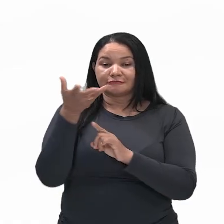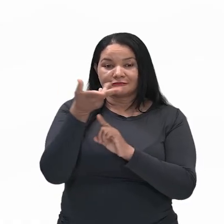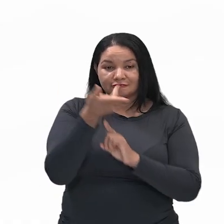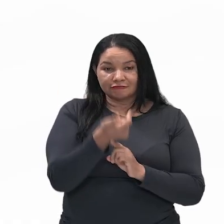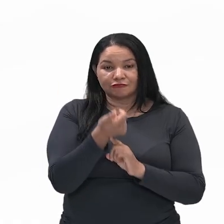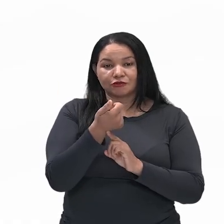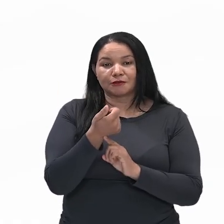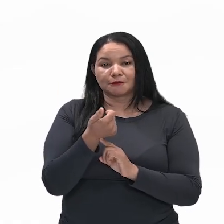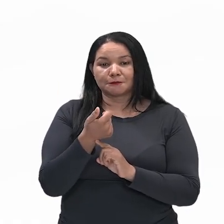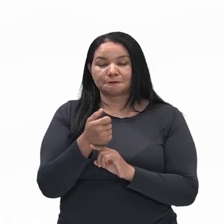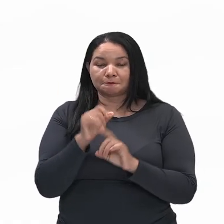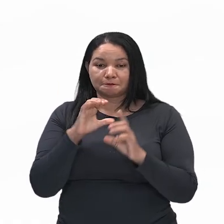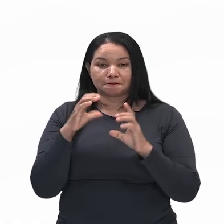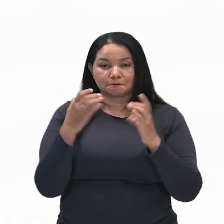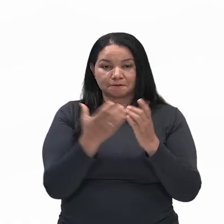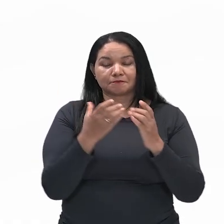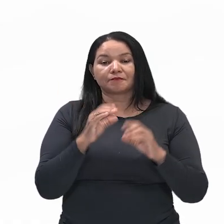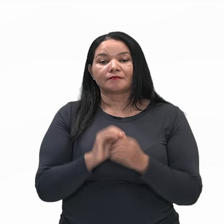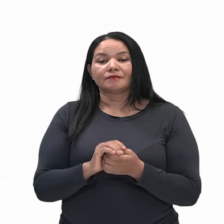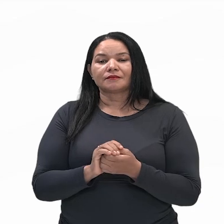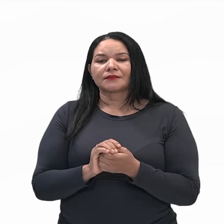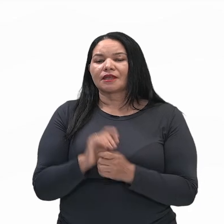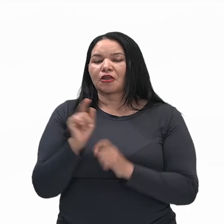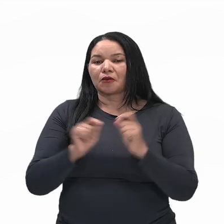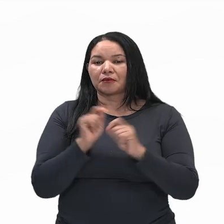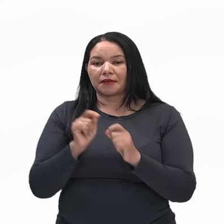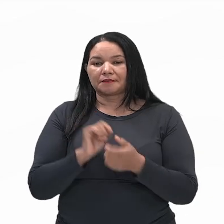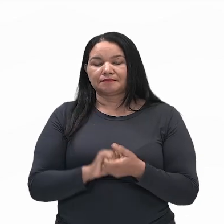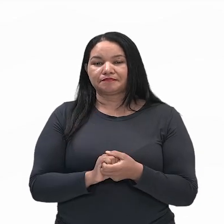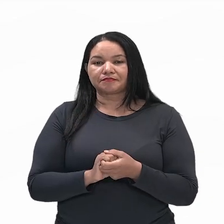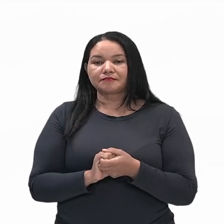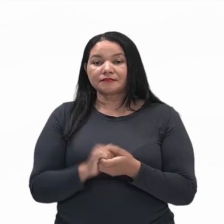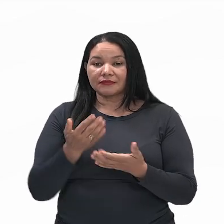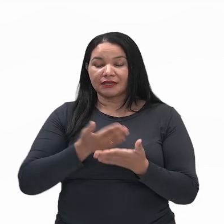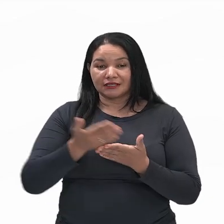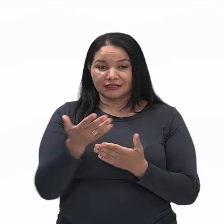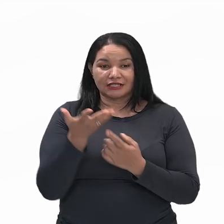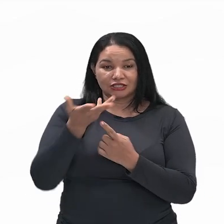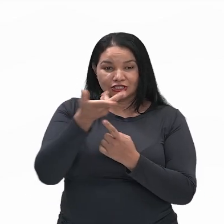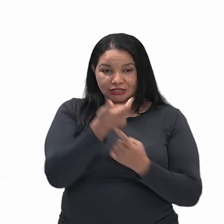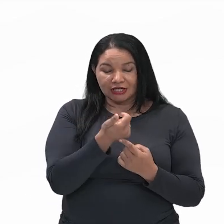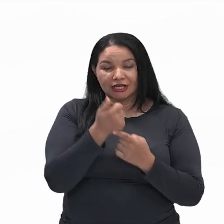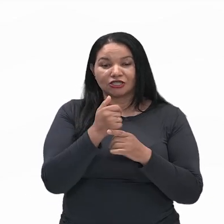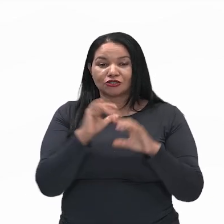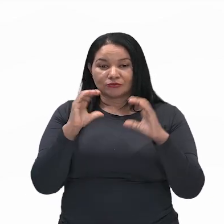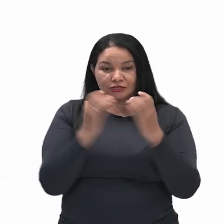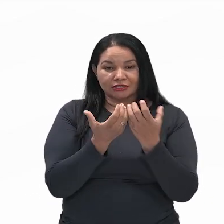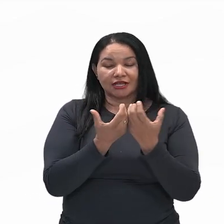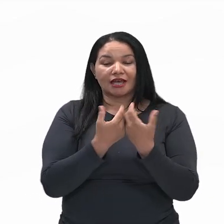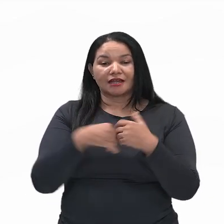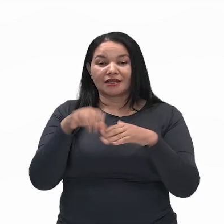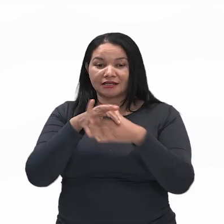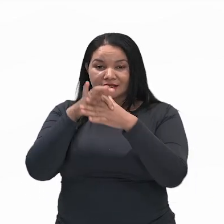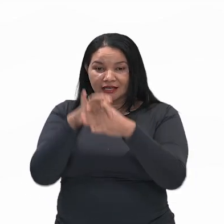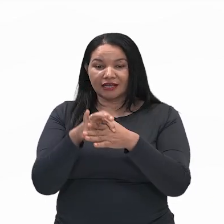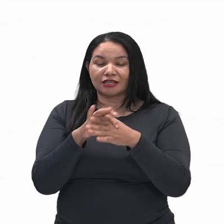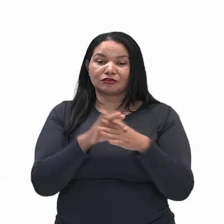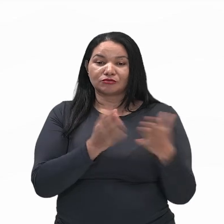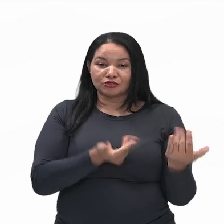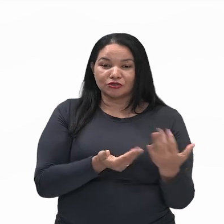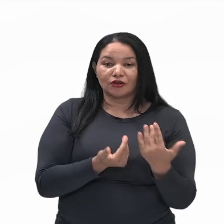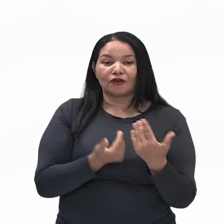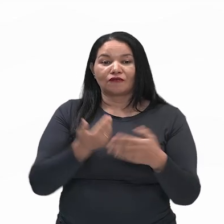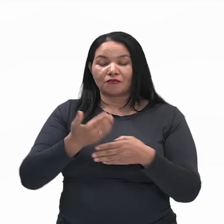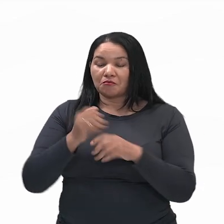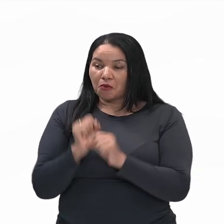comunitária. O que é isso? Iniciativa de arte comunitária liderada por jovens, podem incluir murais